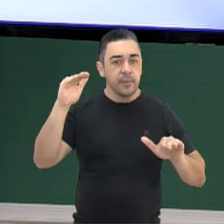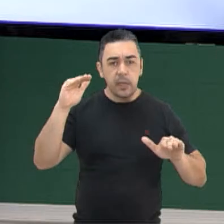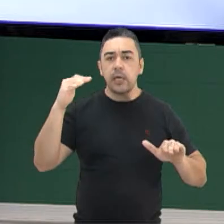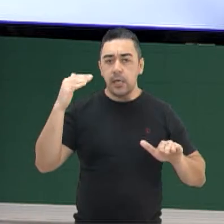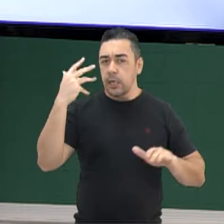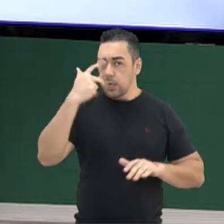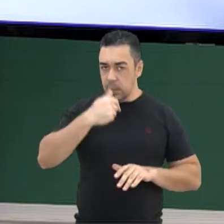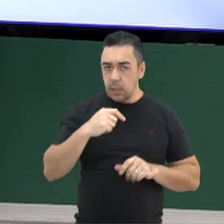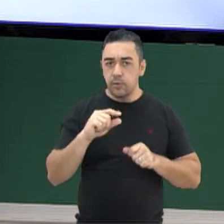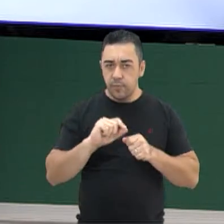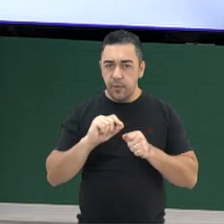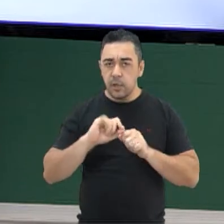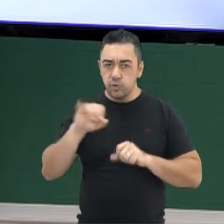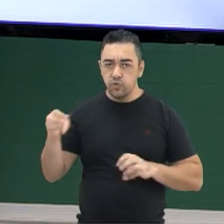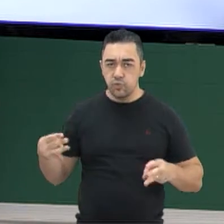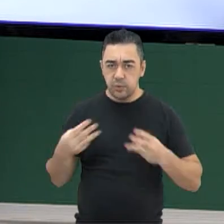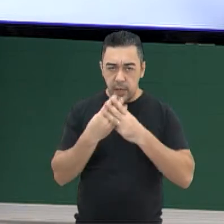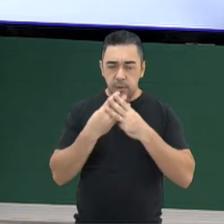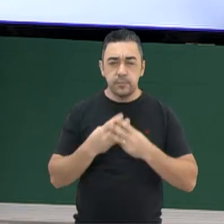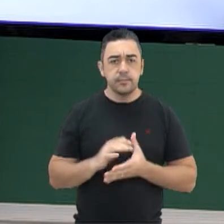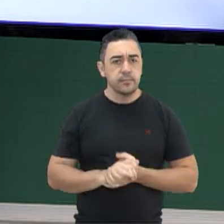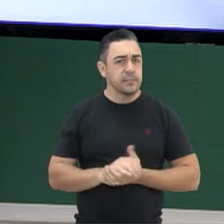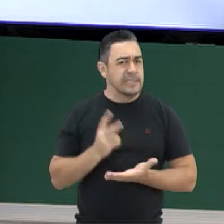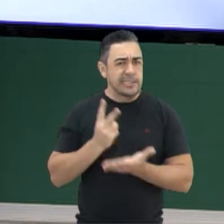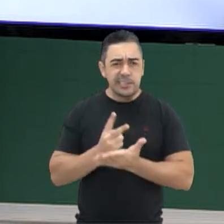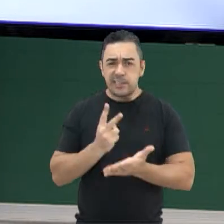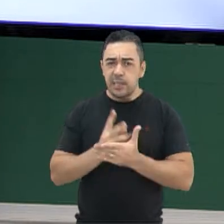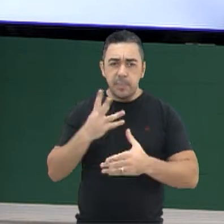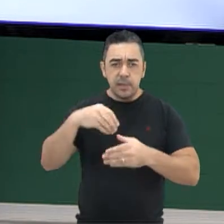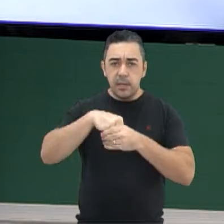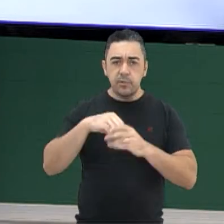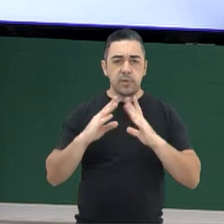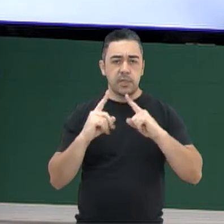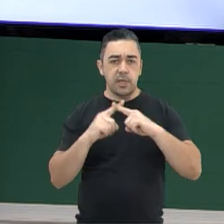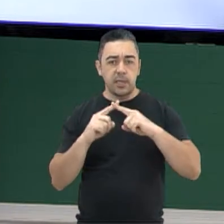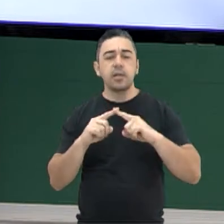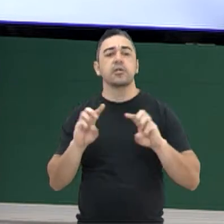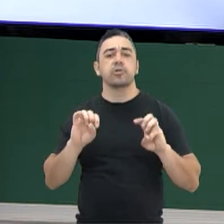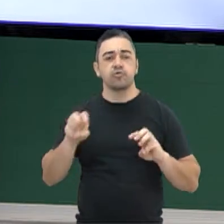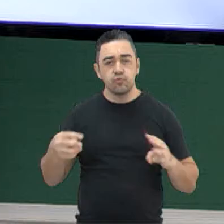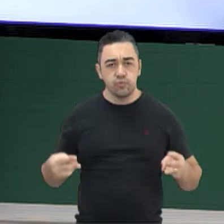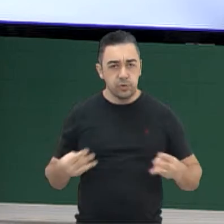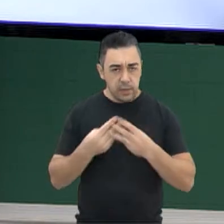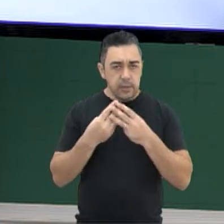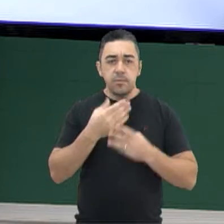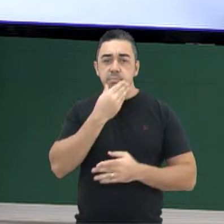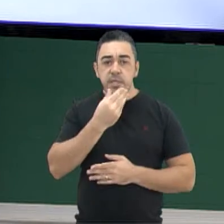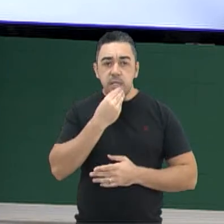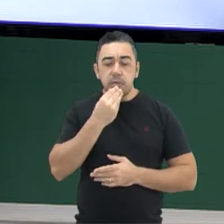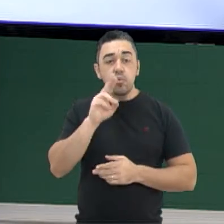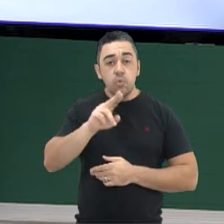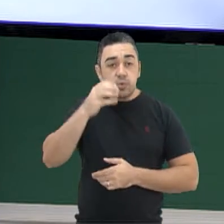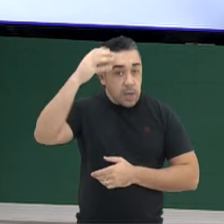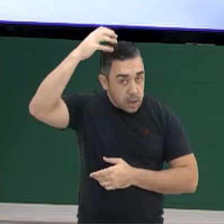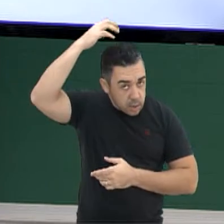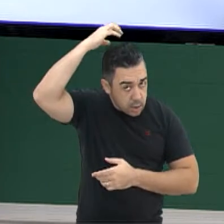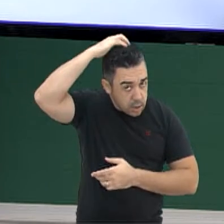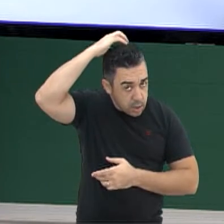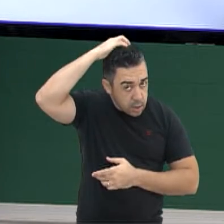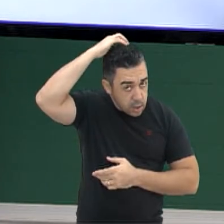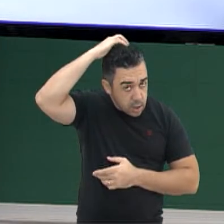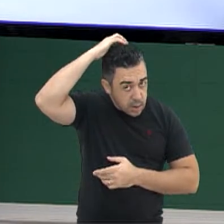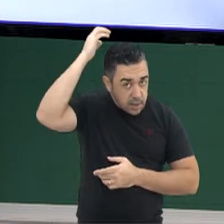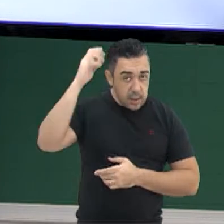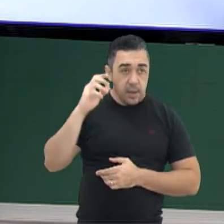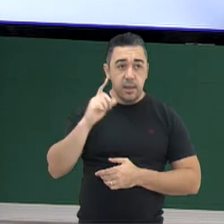lindo ritual judaico. Sempre dentro da sinagoga e no bar mitzvah, os meninos usam o kippah sobre